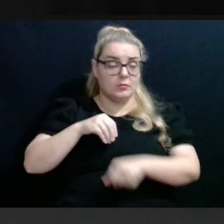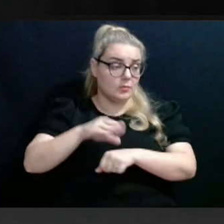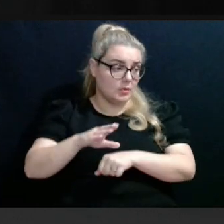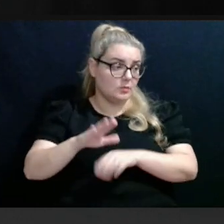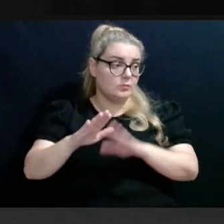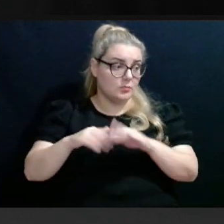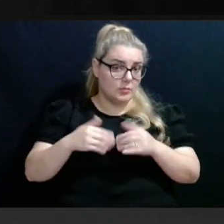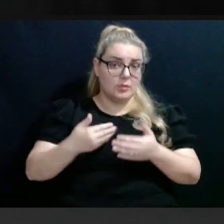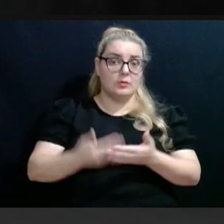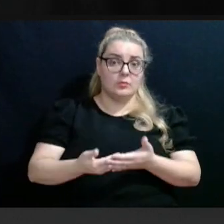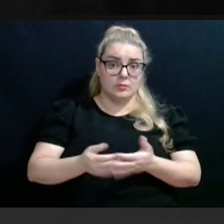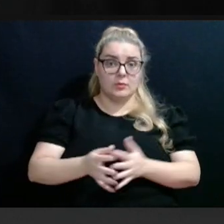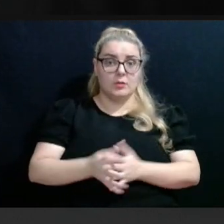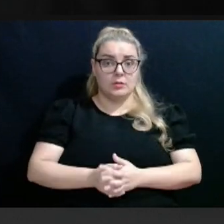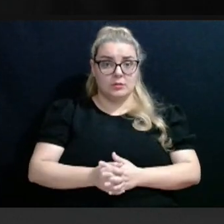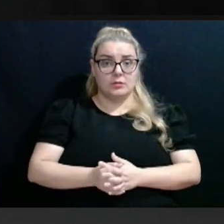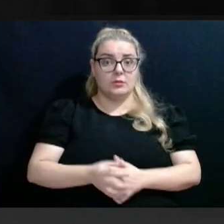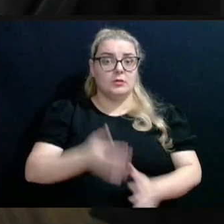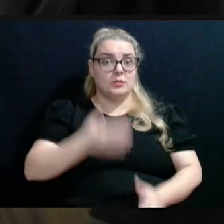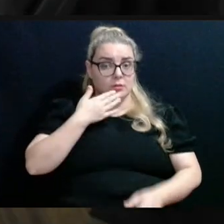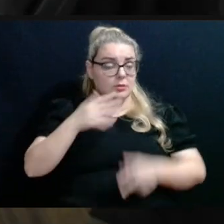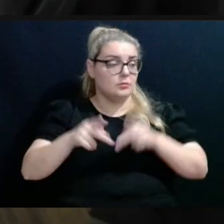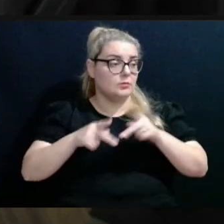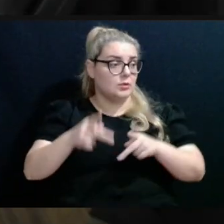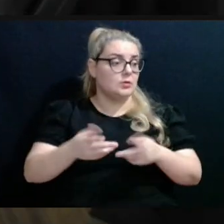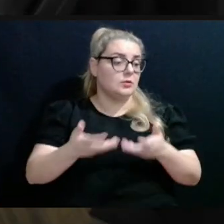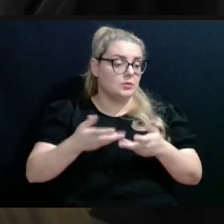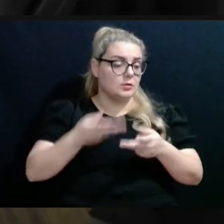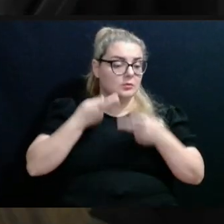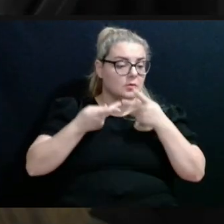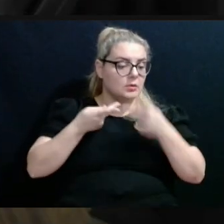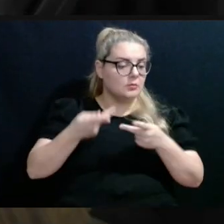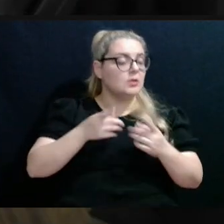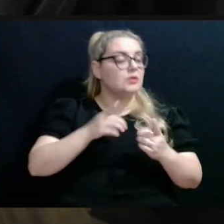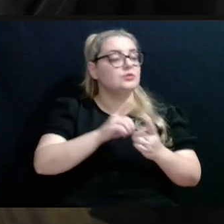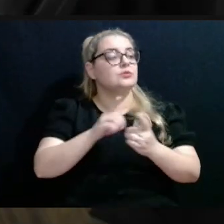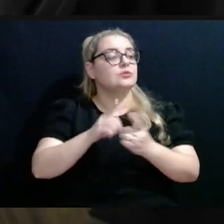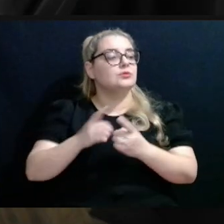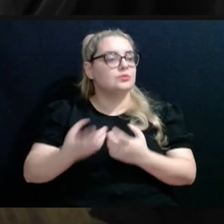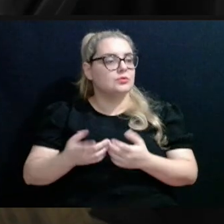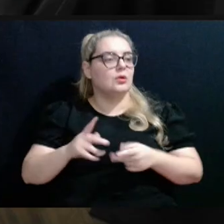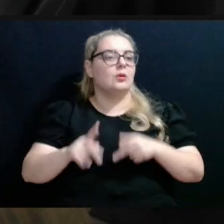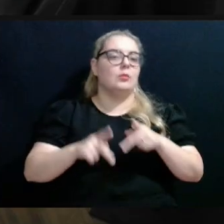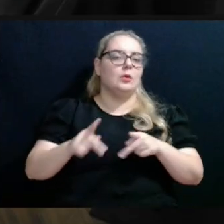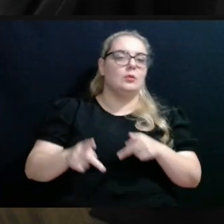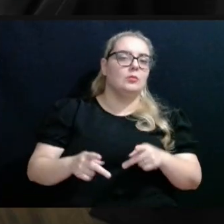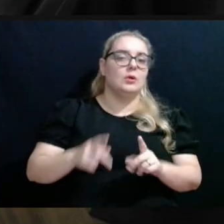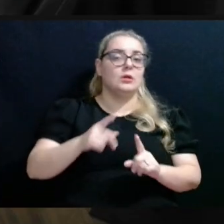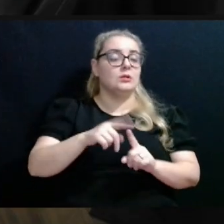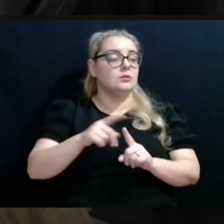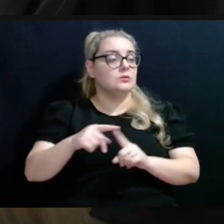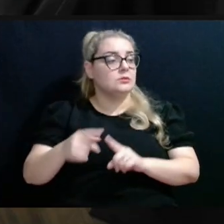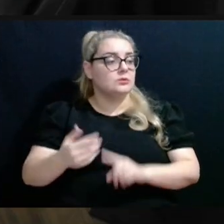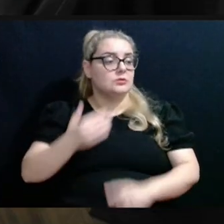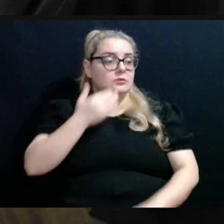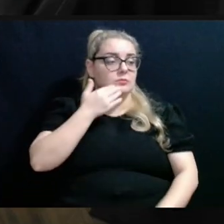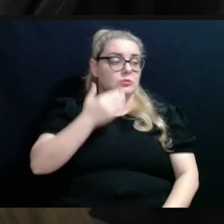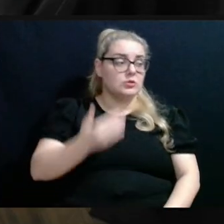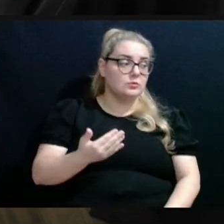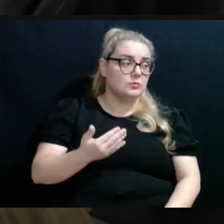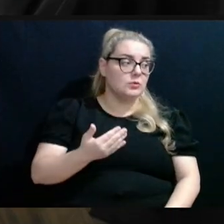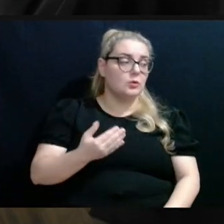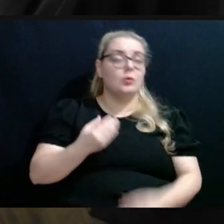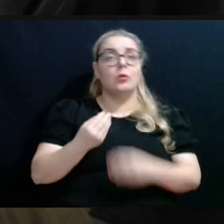vem a partir de uma demanda da população. Eu queria que o senhor falasse desse atendimento à população, esse tipo de demanda, como que é